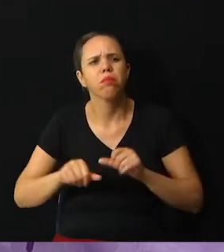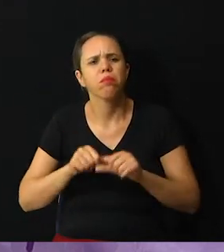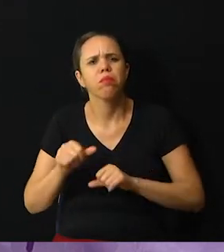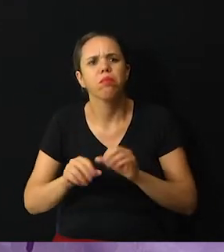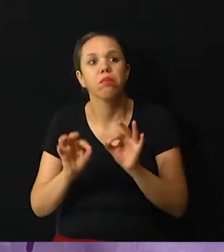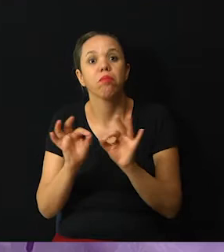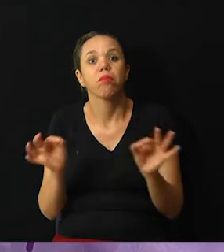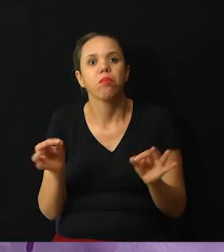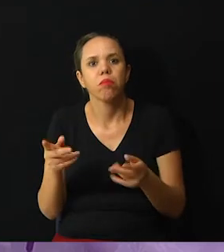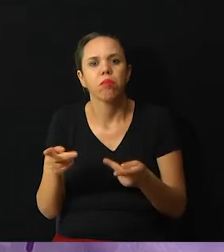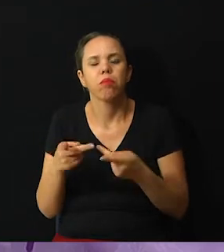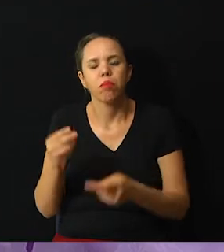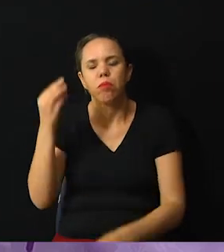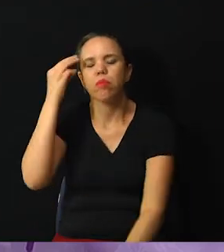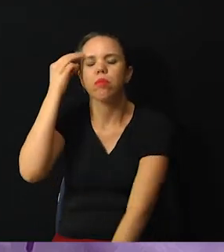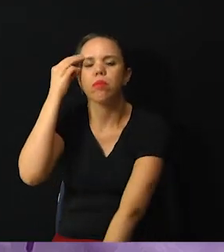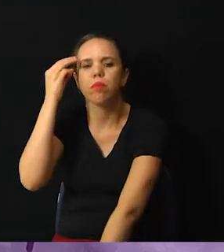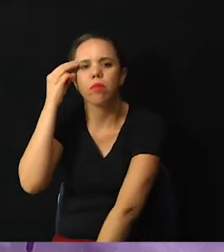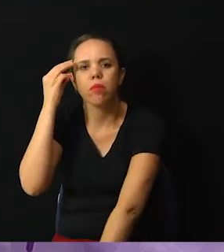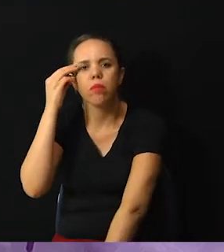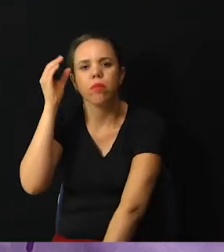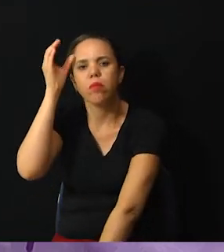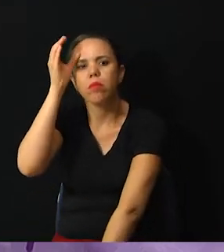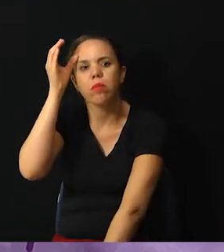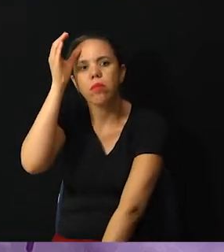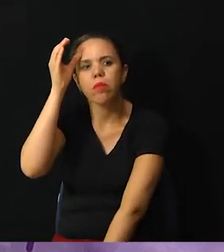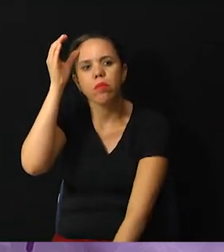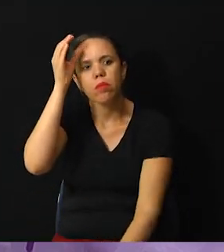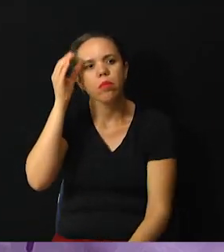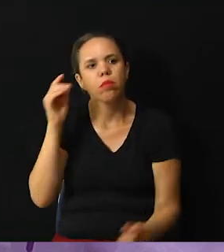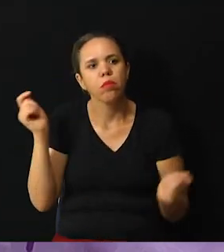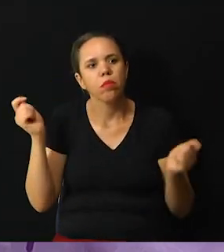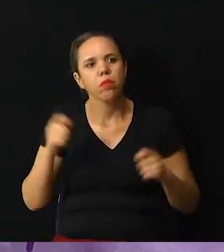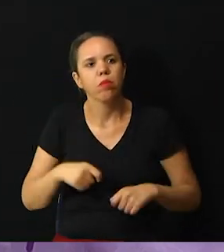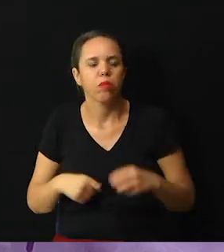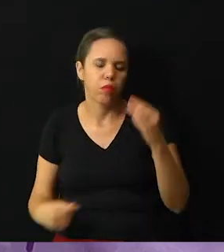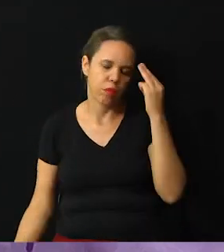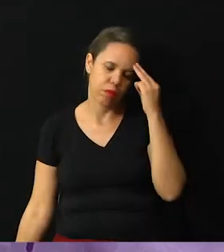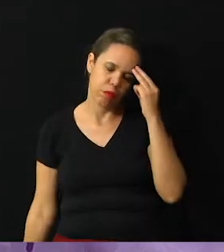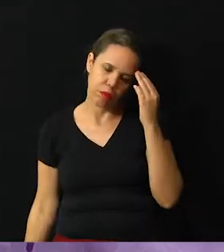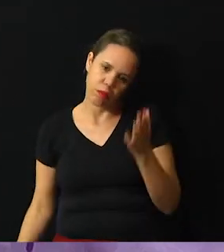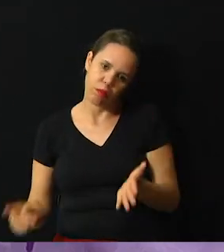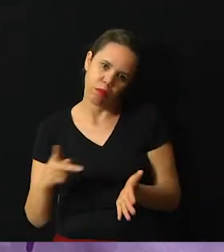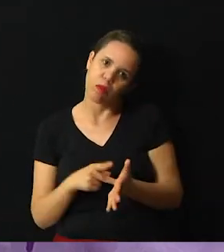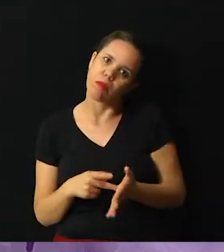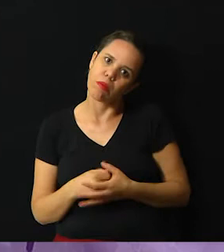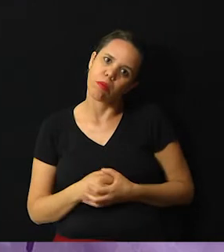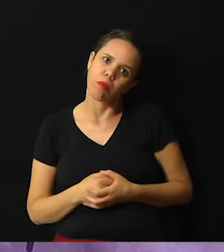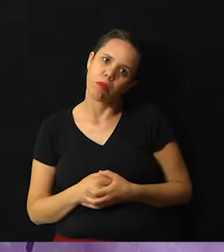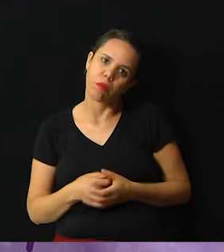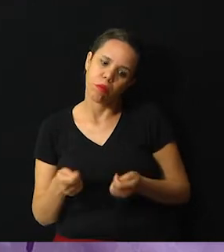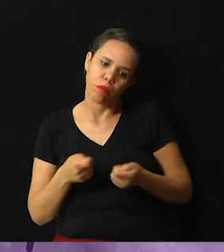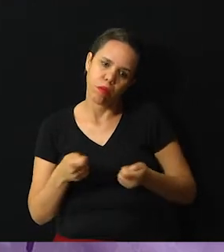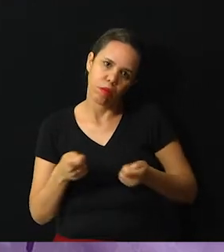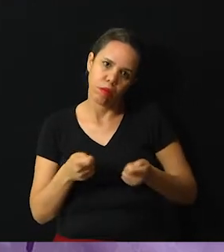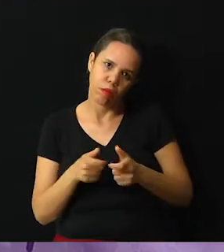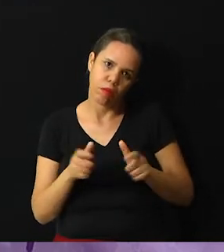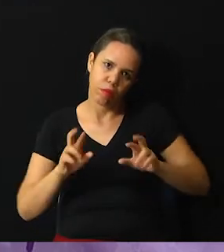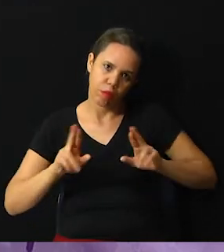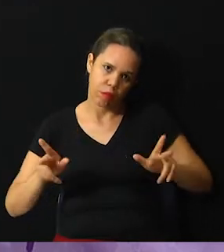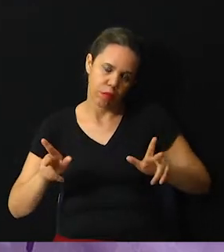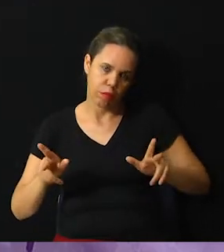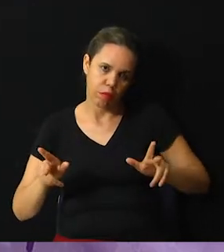a gente simplifica chamando de memória, mas a nossa cognição, as nossas capacidades mentais, na verdade, elas são domínios